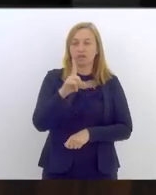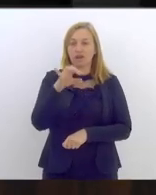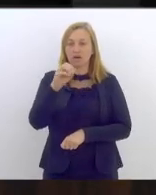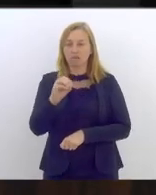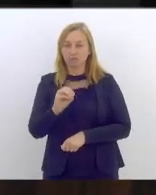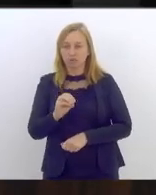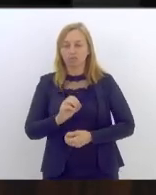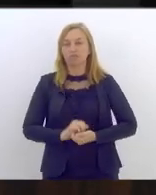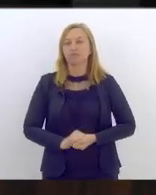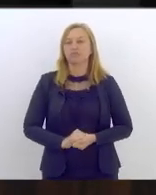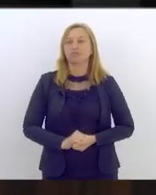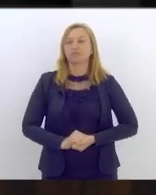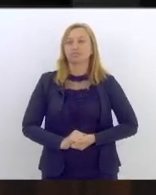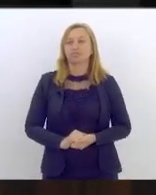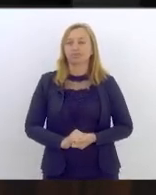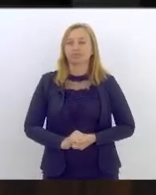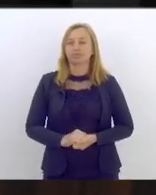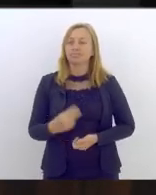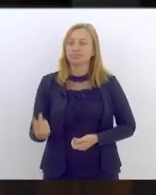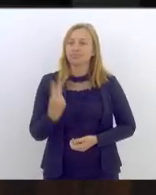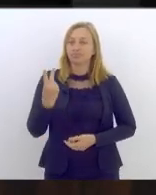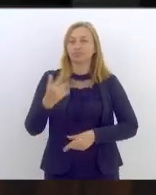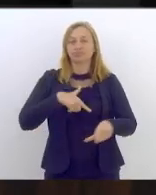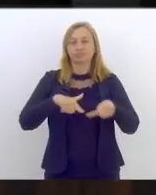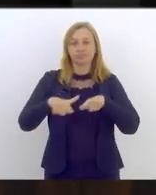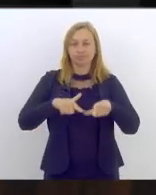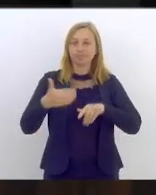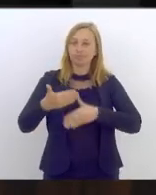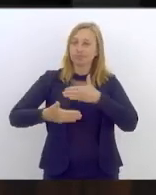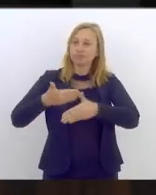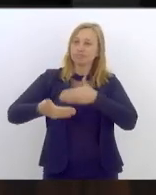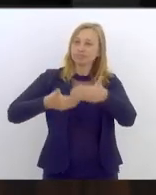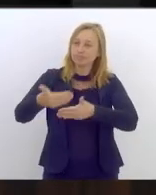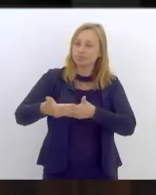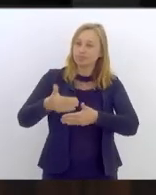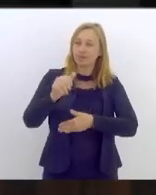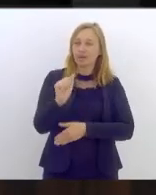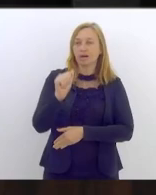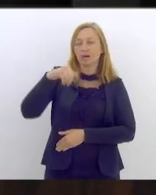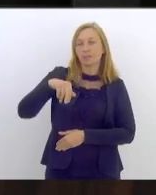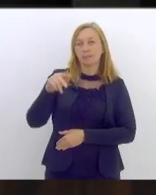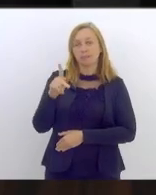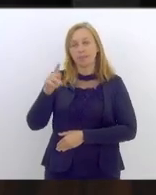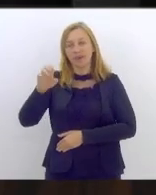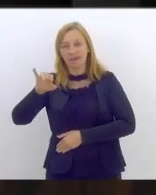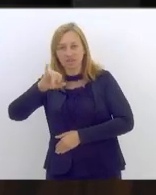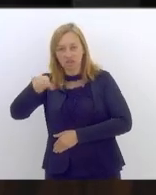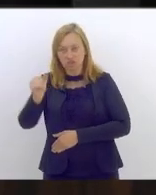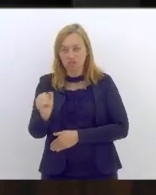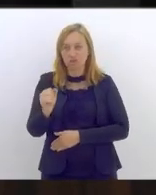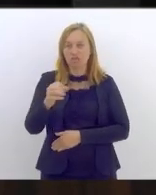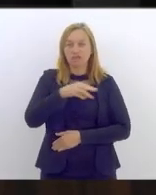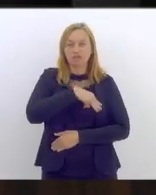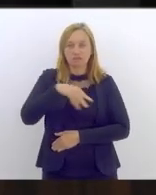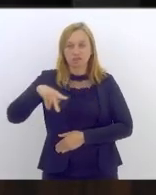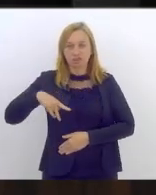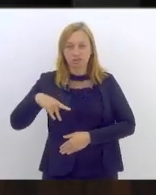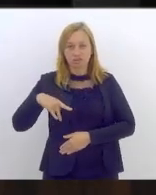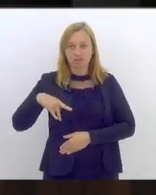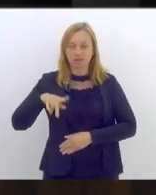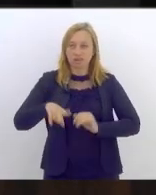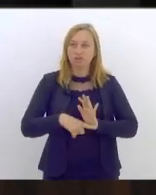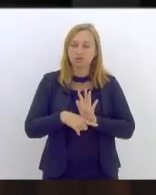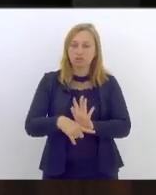da Cruz Viana pelo valoroso trabalho que vem desenvolver na frente da ampérj o mprj tem contribuído de maneira